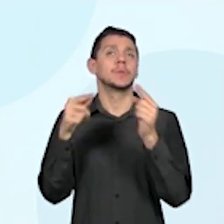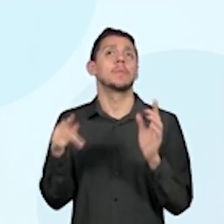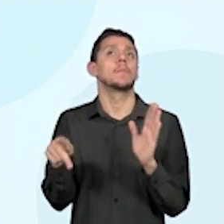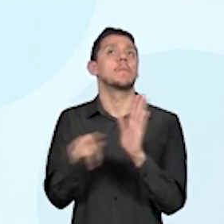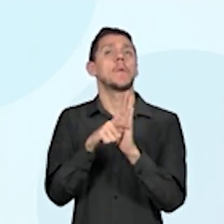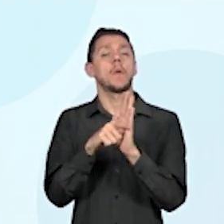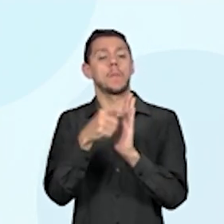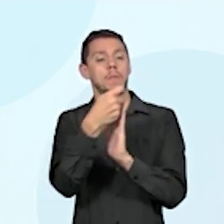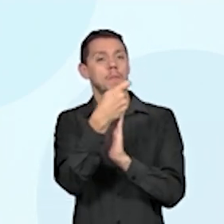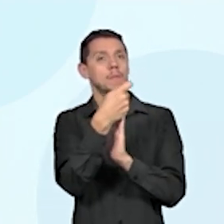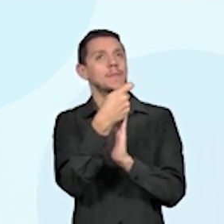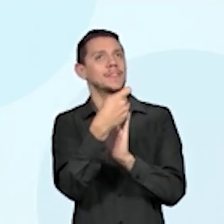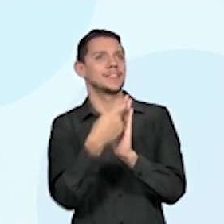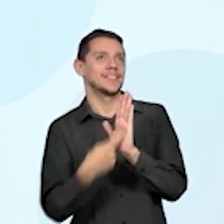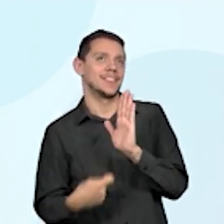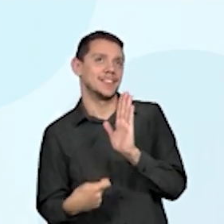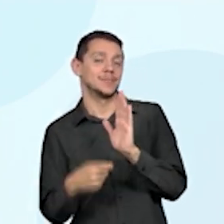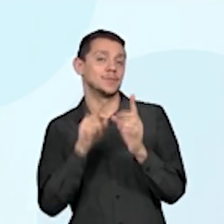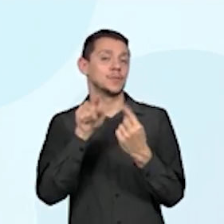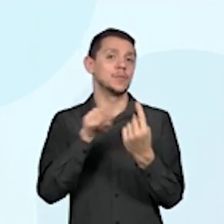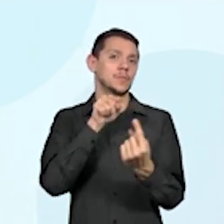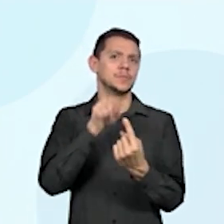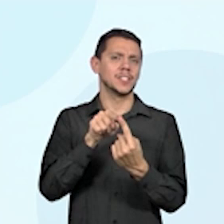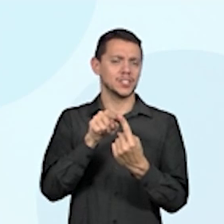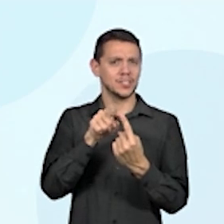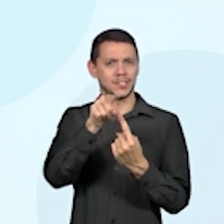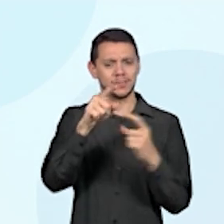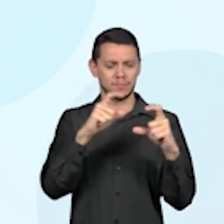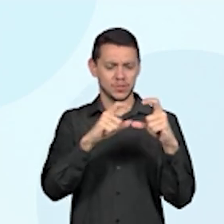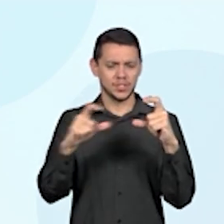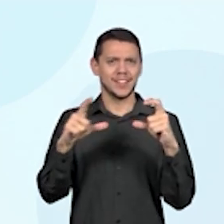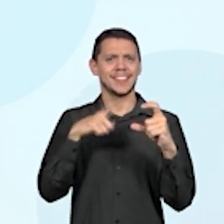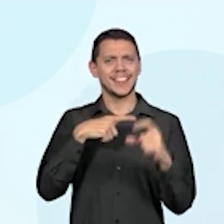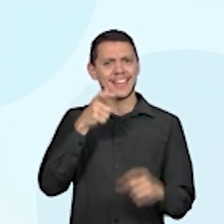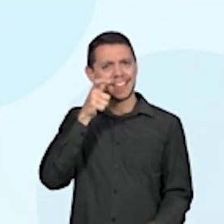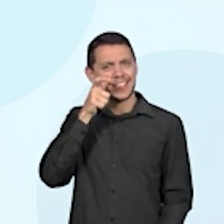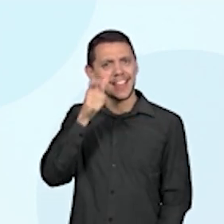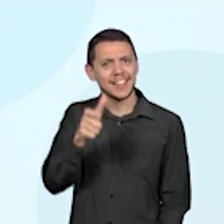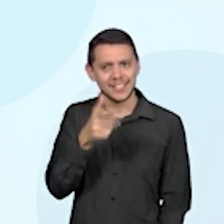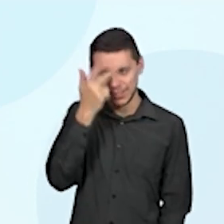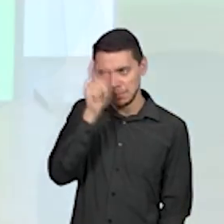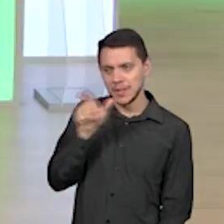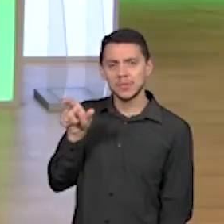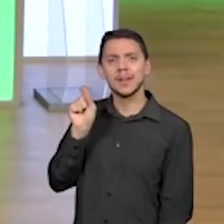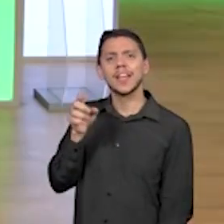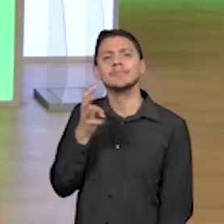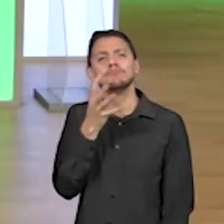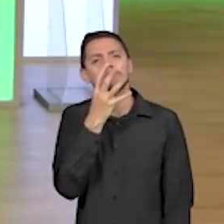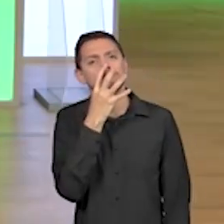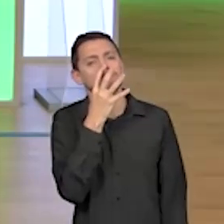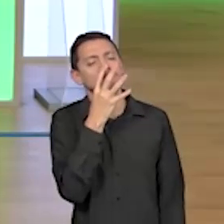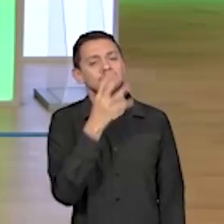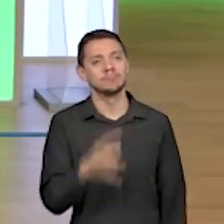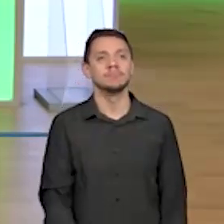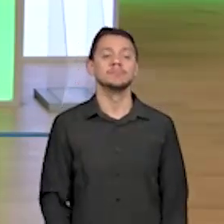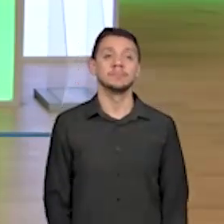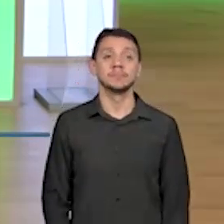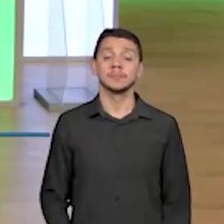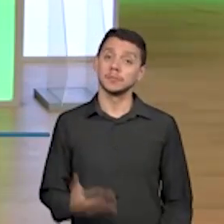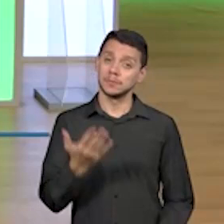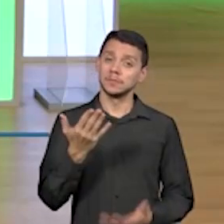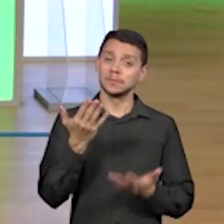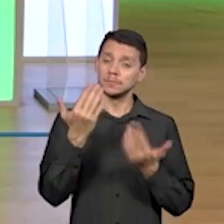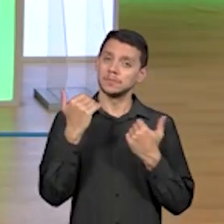tornar a tirinha mais interessante ao público. Vamos, então, observar uma tirinha e